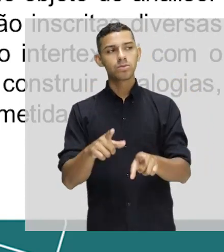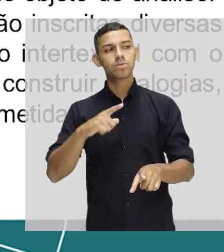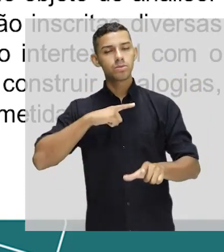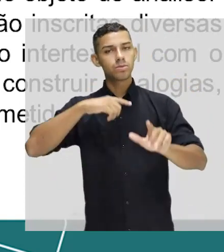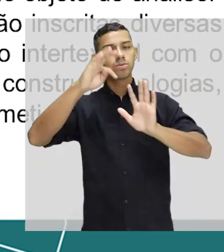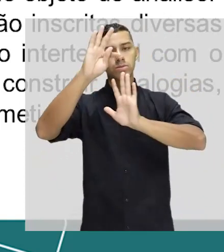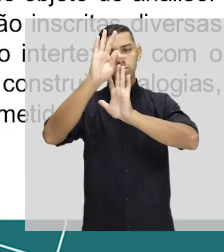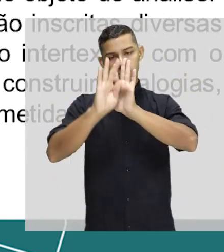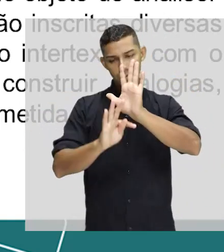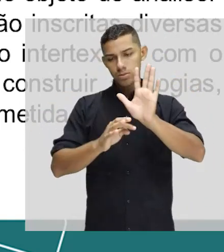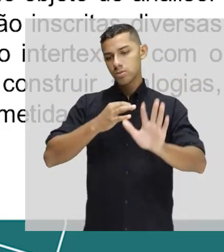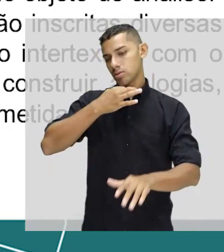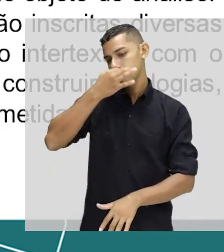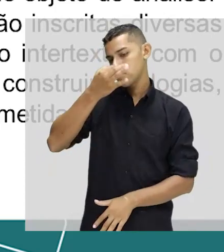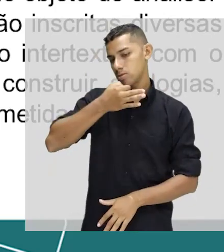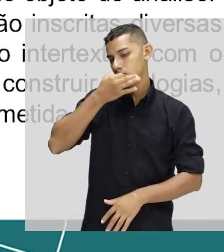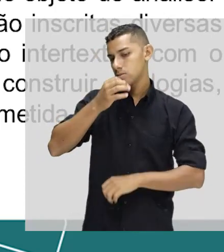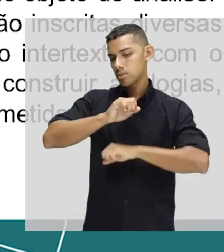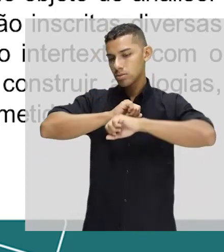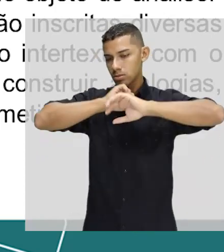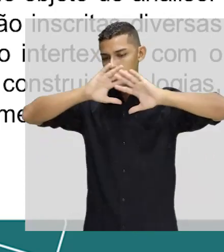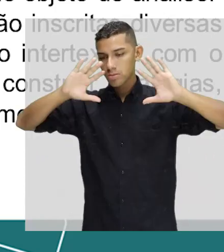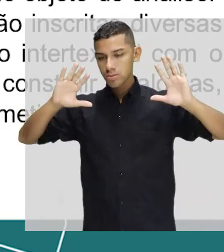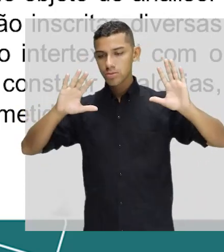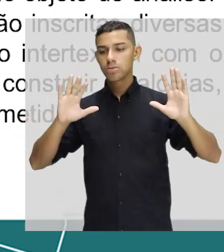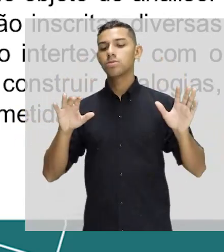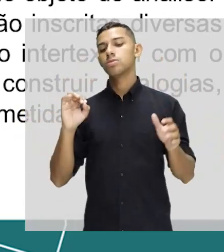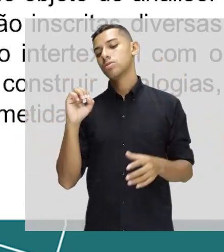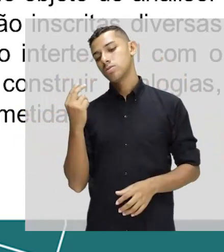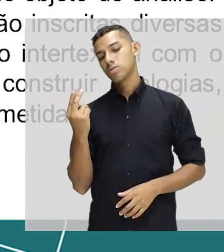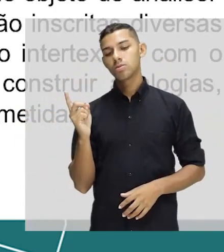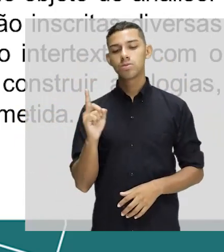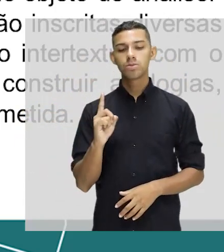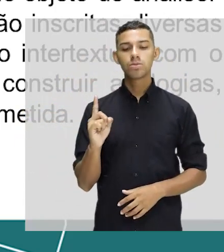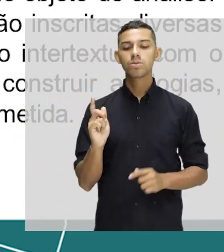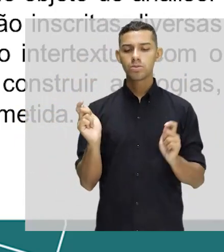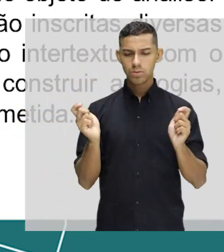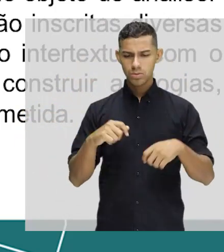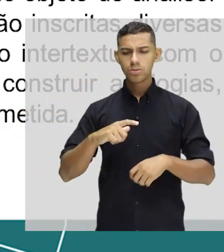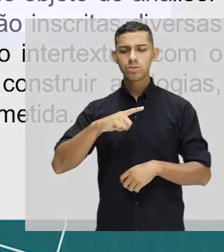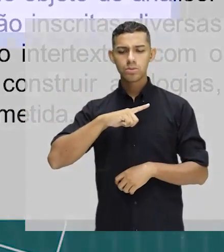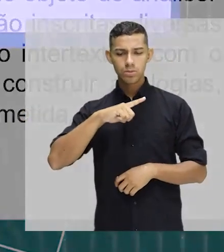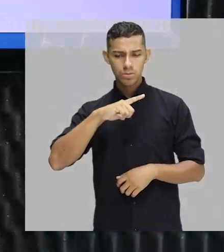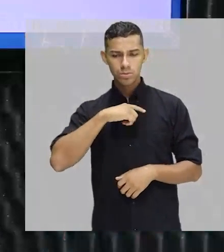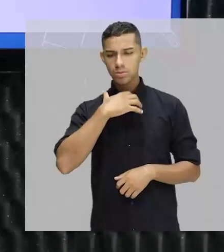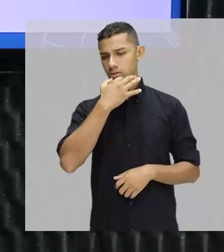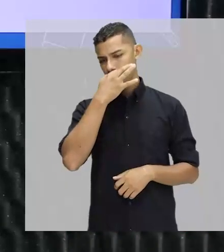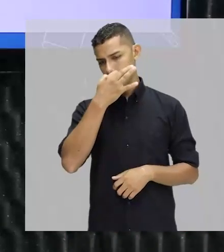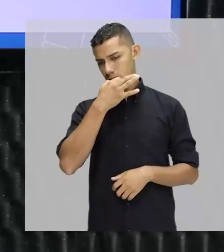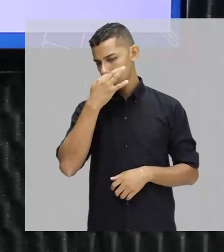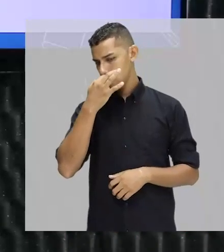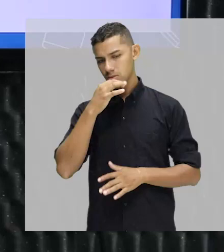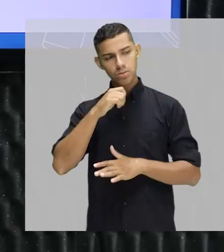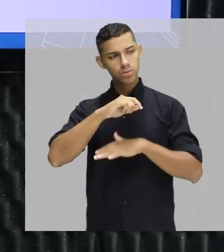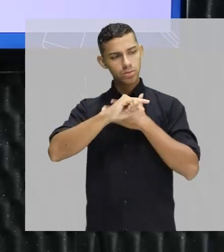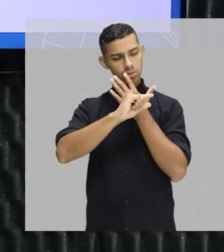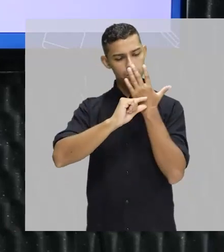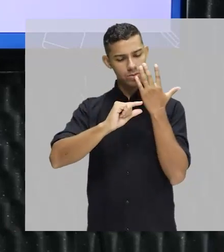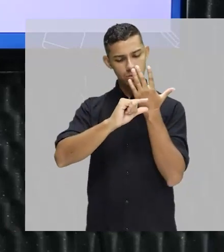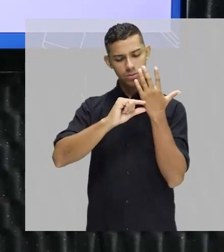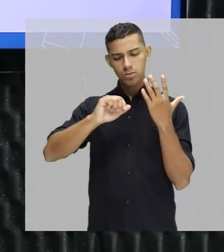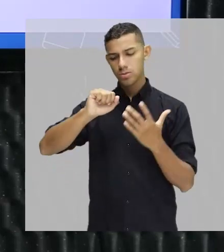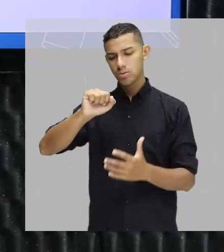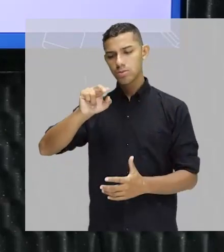não um texto com opinião tão clara, mas querendo ou não, tem ali a opinião do autor, do cartunista, né? Que ele vai ali